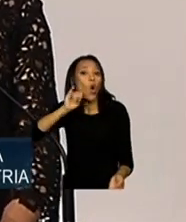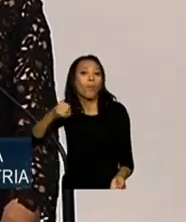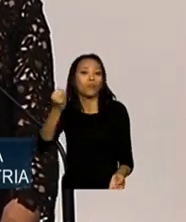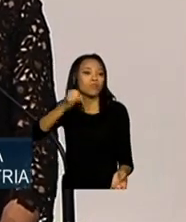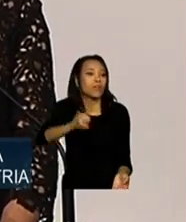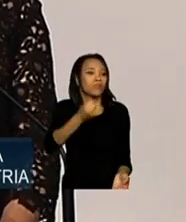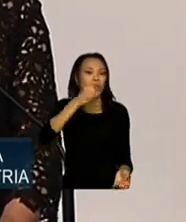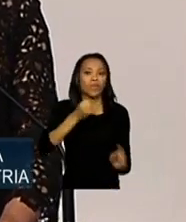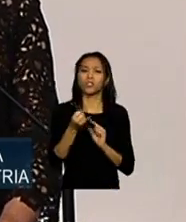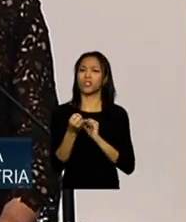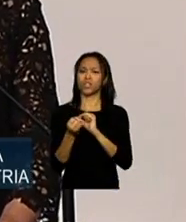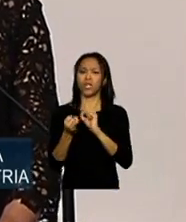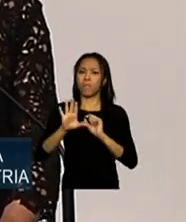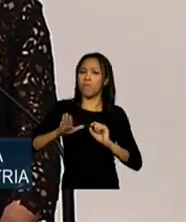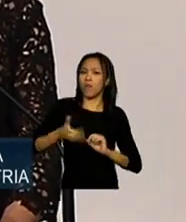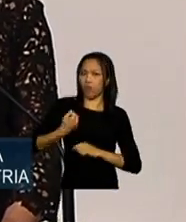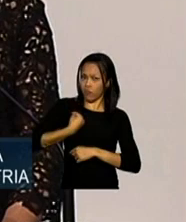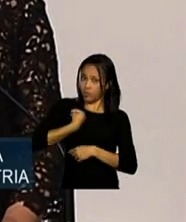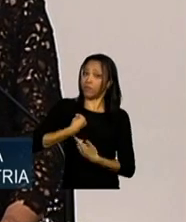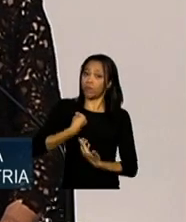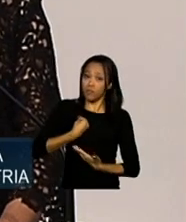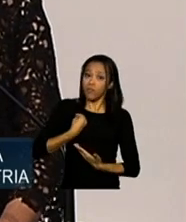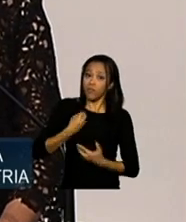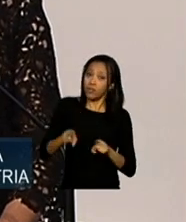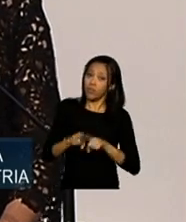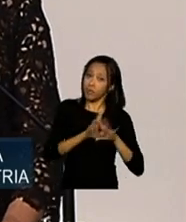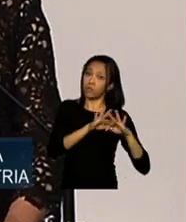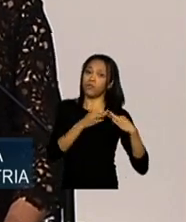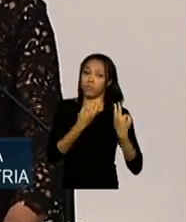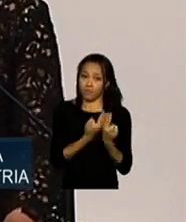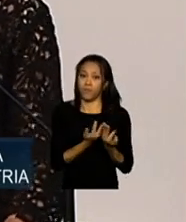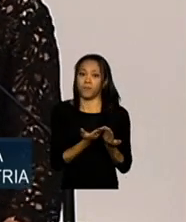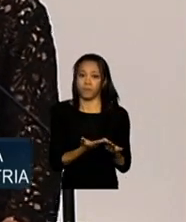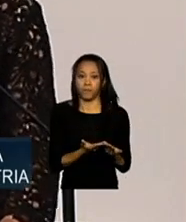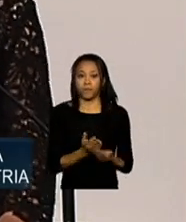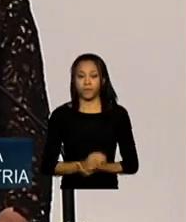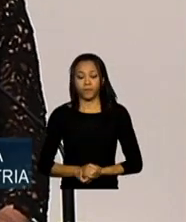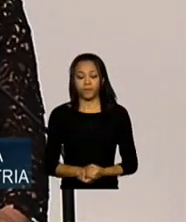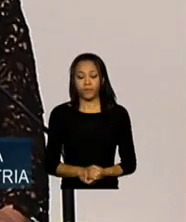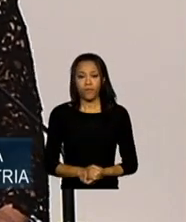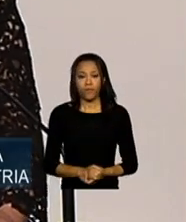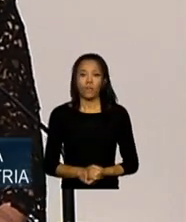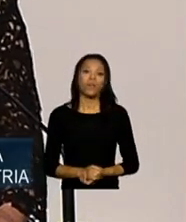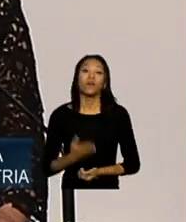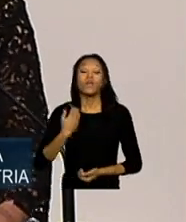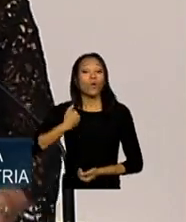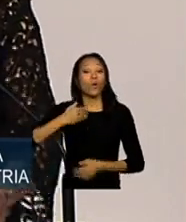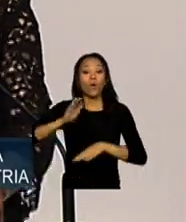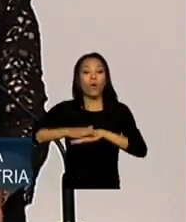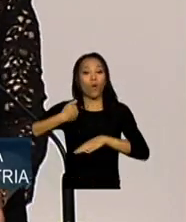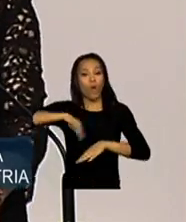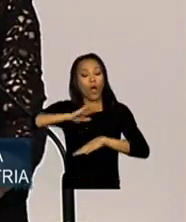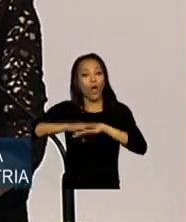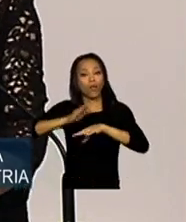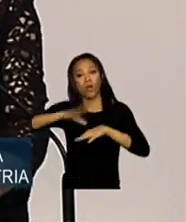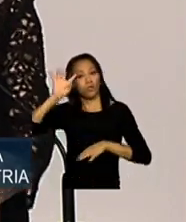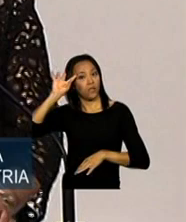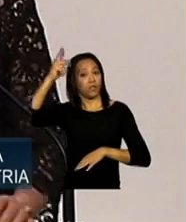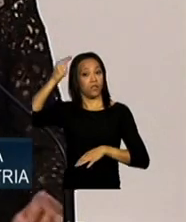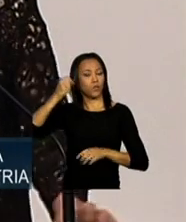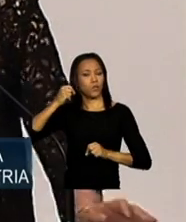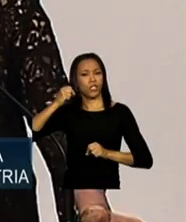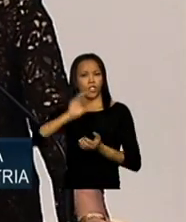oportunidades de melhorar a sua vida e a da sua família. Com nossa decisão de destinar para a